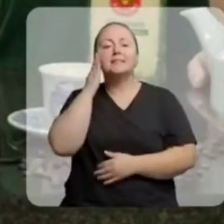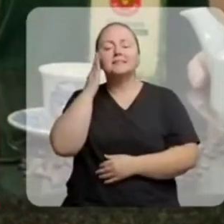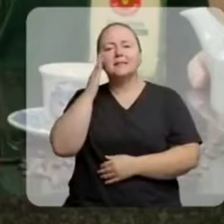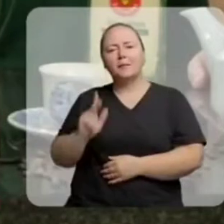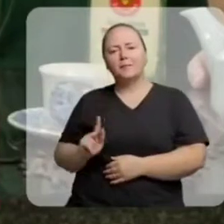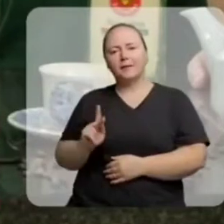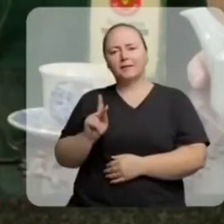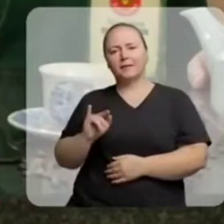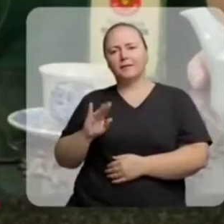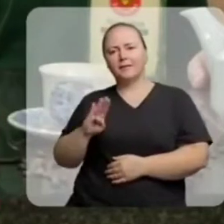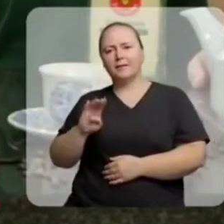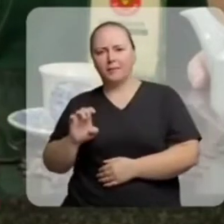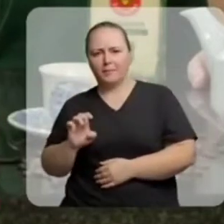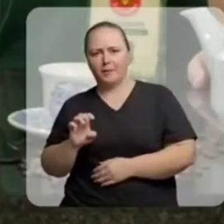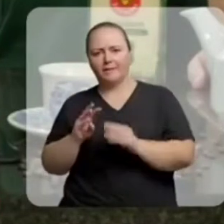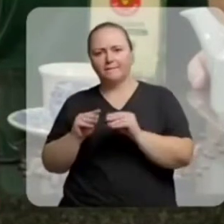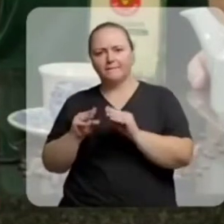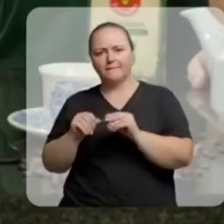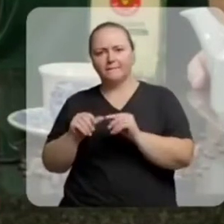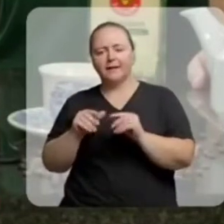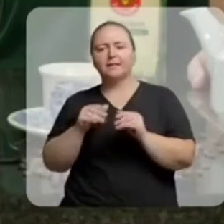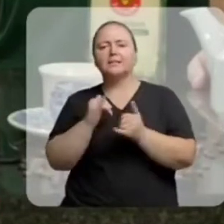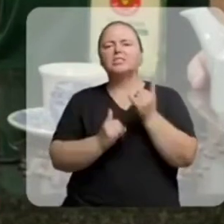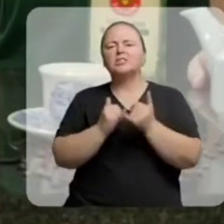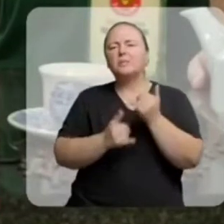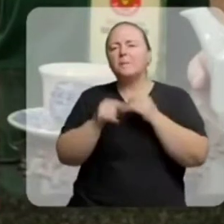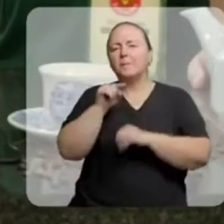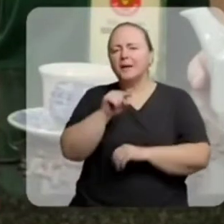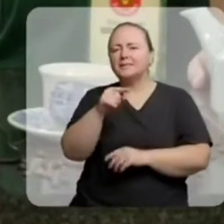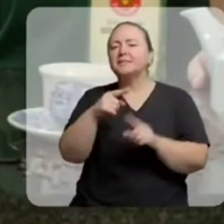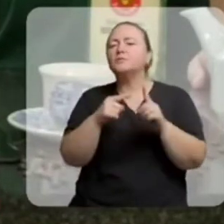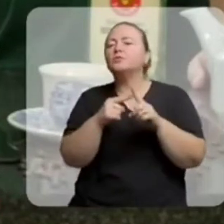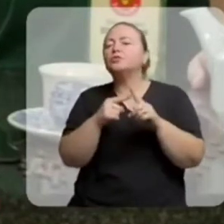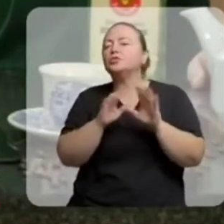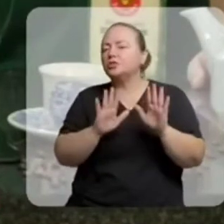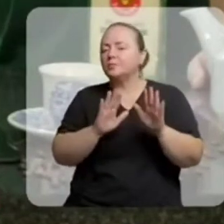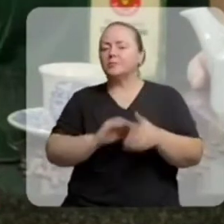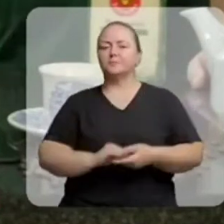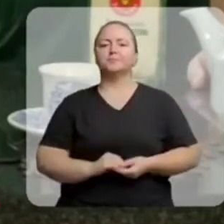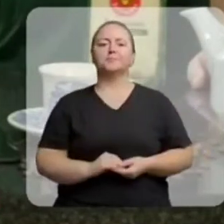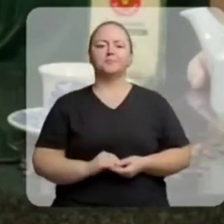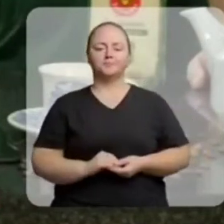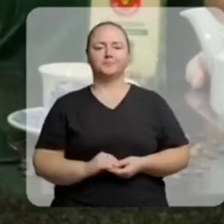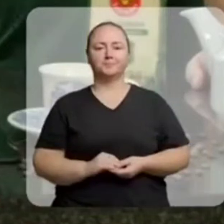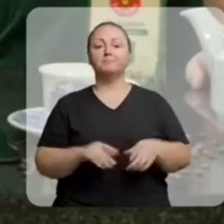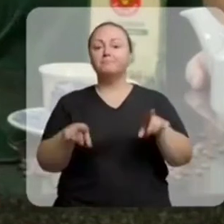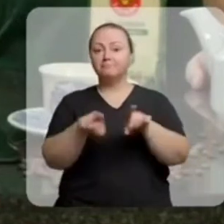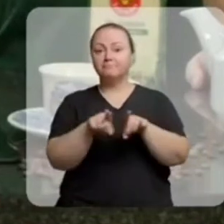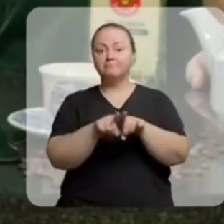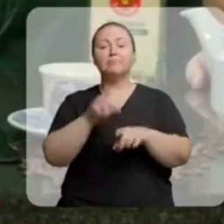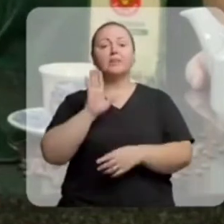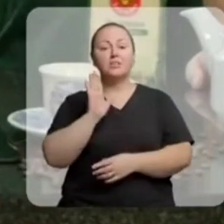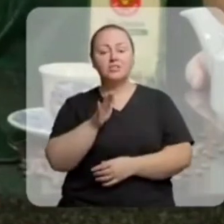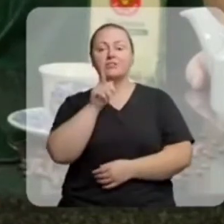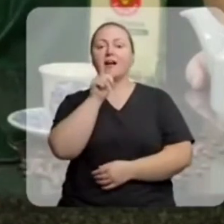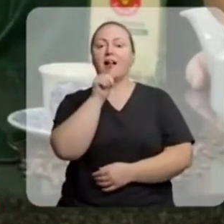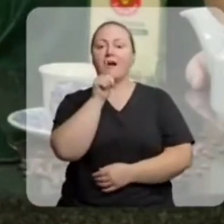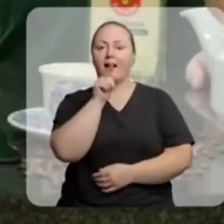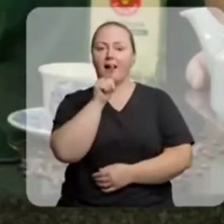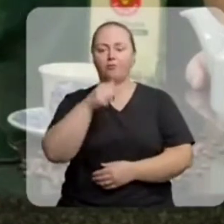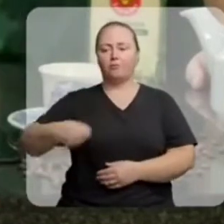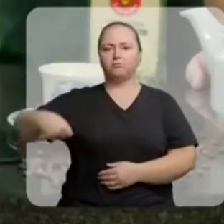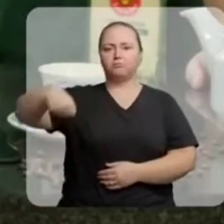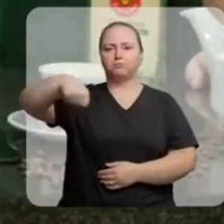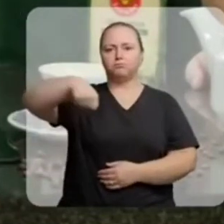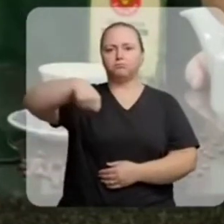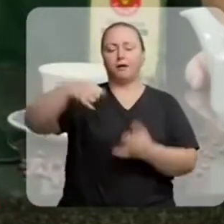Ele é um grossinho. Então, vamos começar. Eu já aqueci também a água, inclusive usei a chaleira elétrica que tem